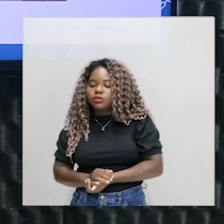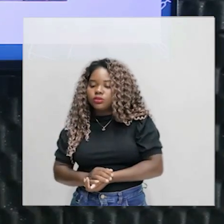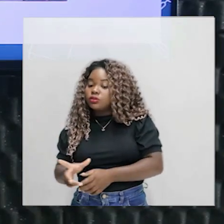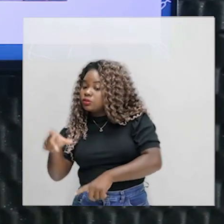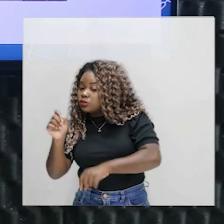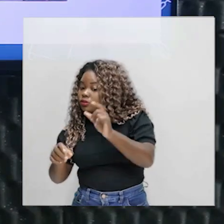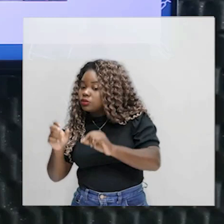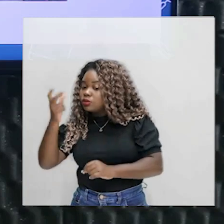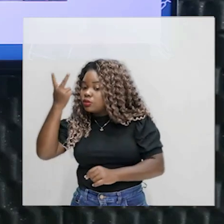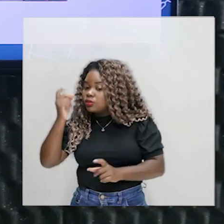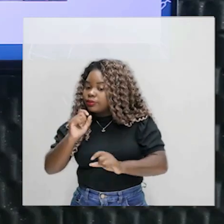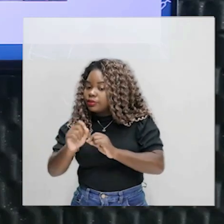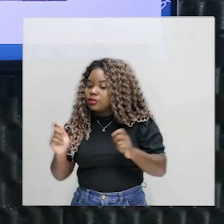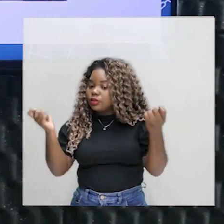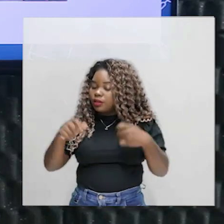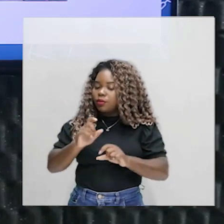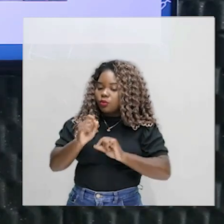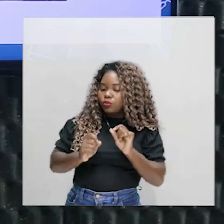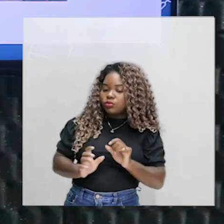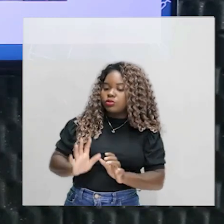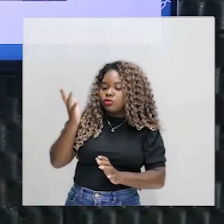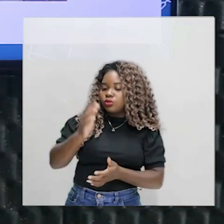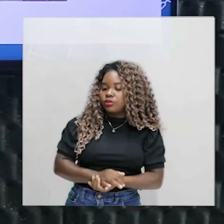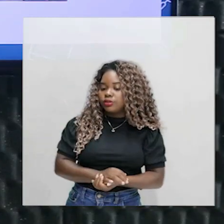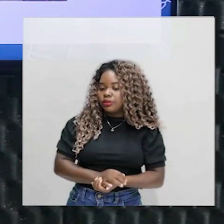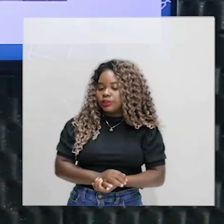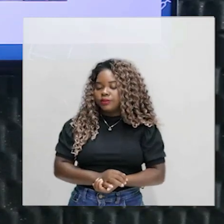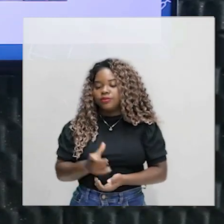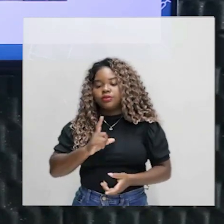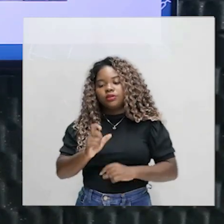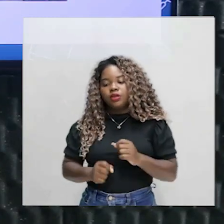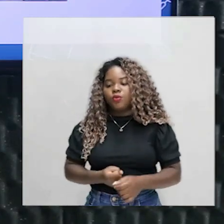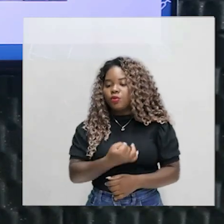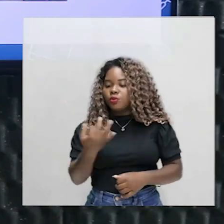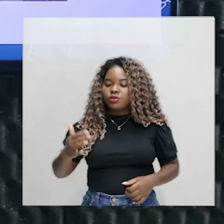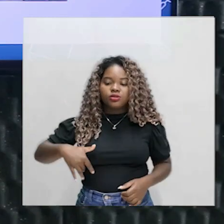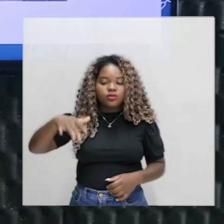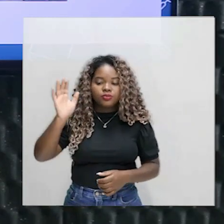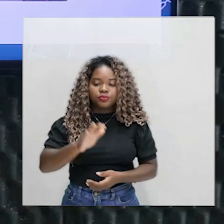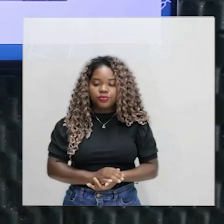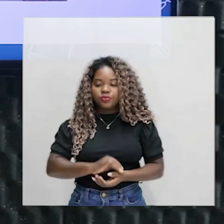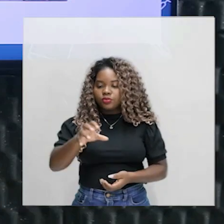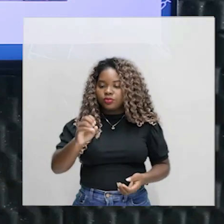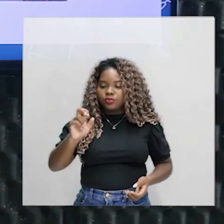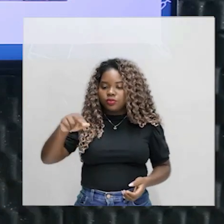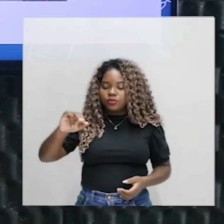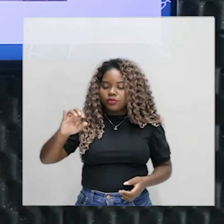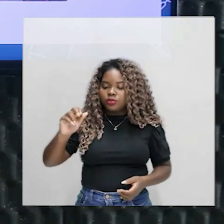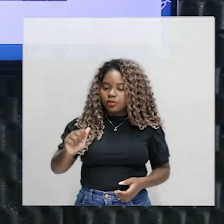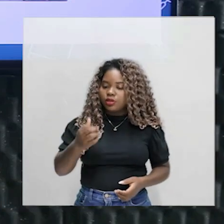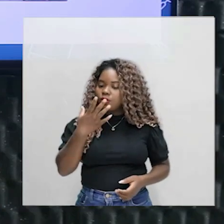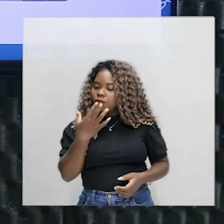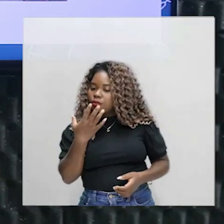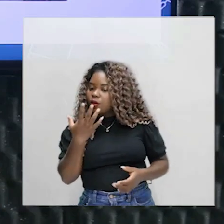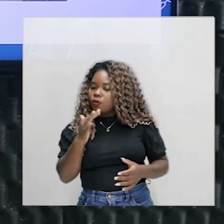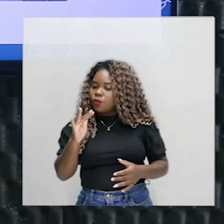natural ela só permitiu que nessa população tenha uma maior quantidade de joaninhas que tem uma uma